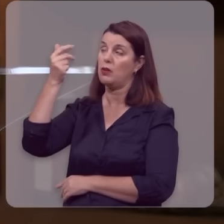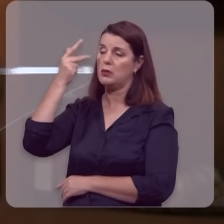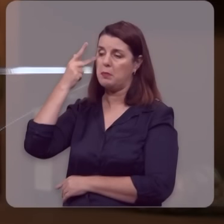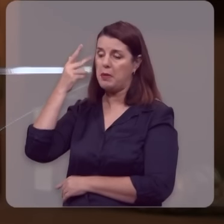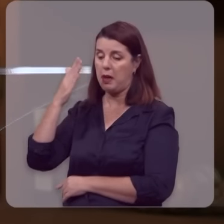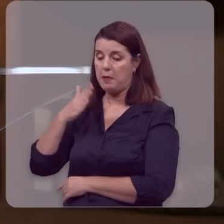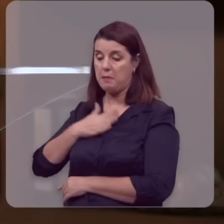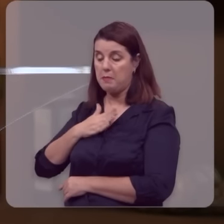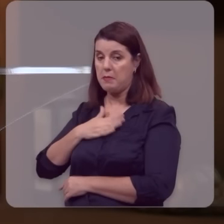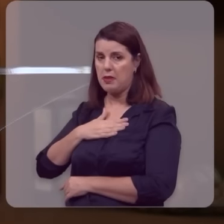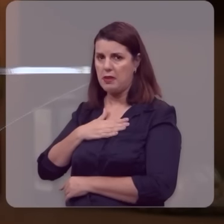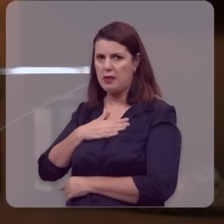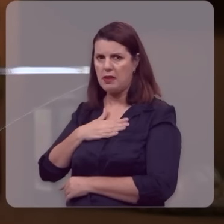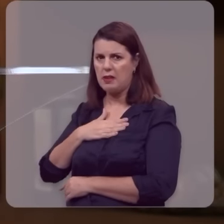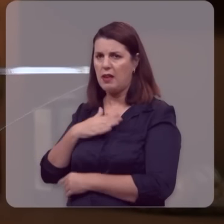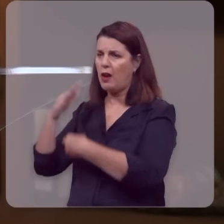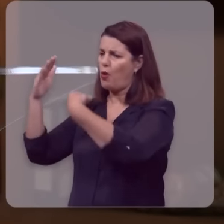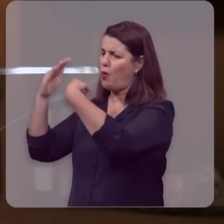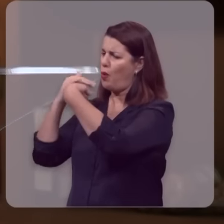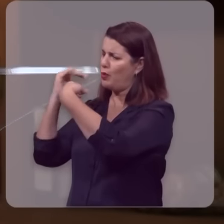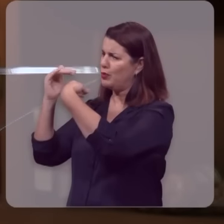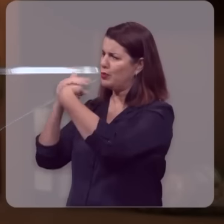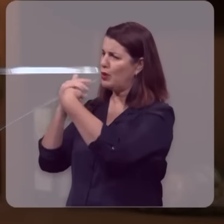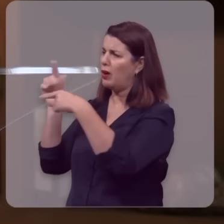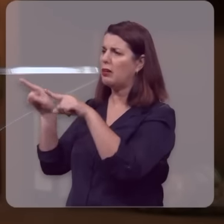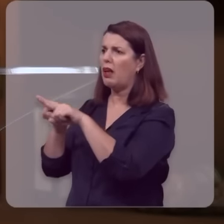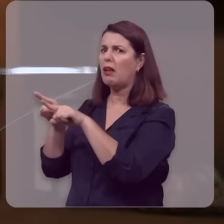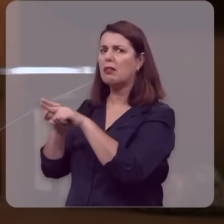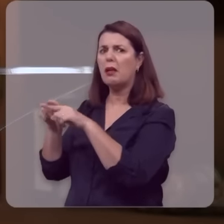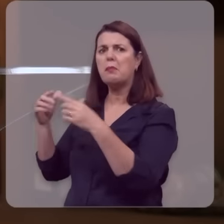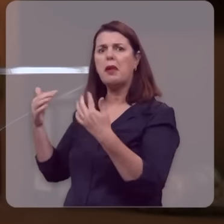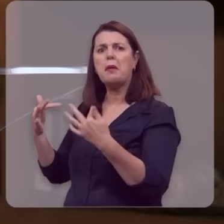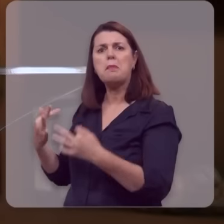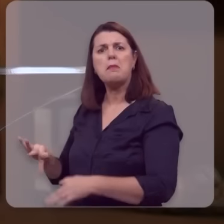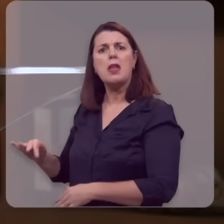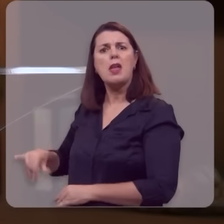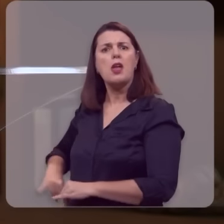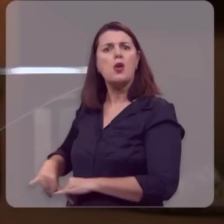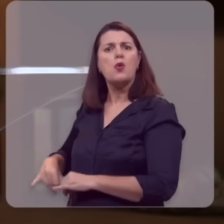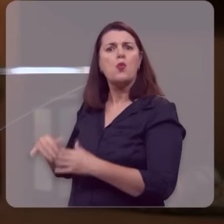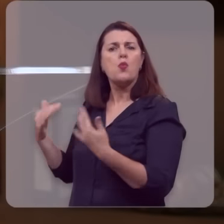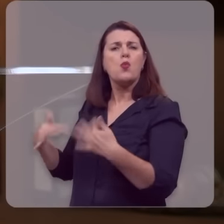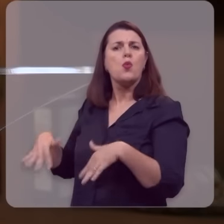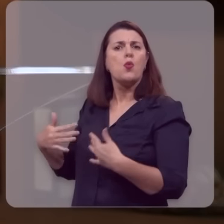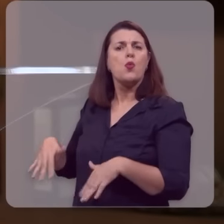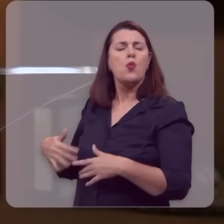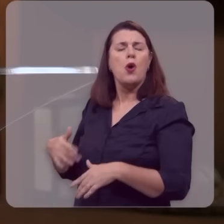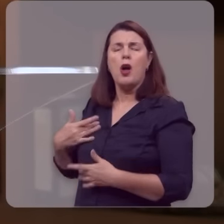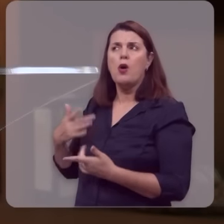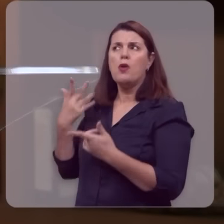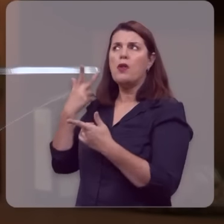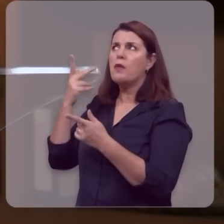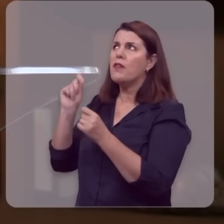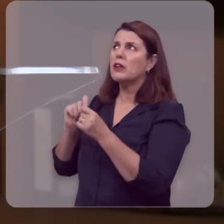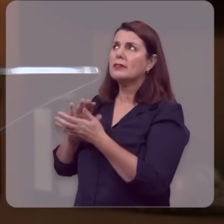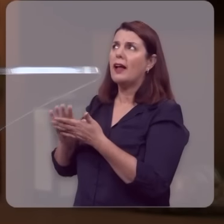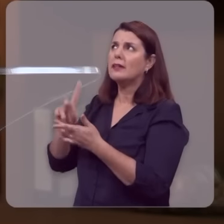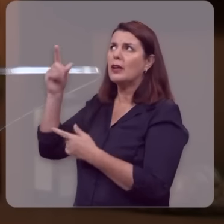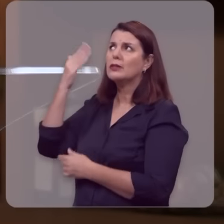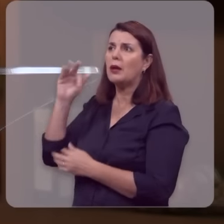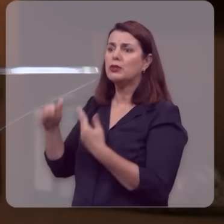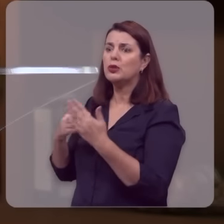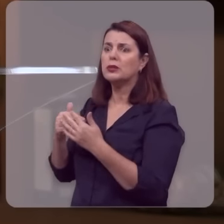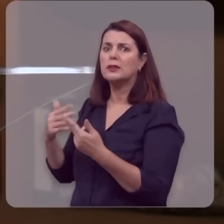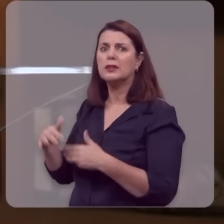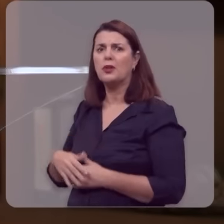para mim ao mesmo tempo que ele é consolador ele aterrador porque eu não posso fazer nada que Deus não saiba que